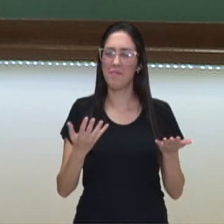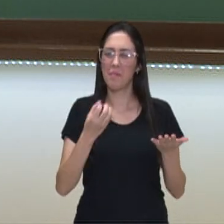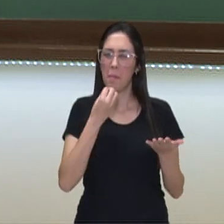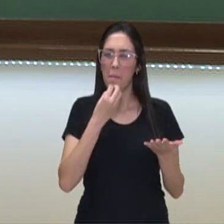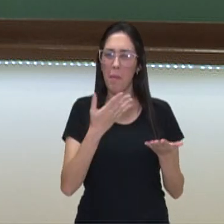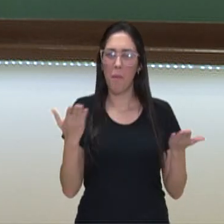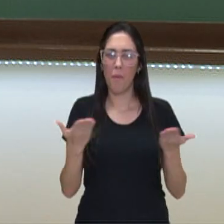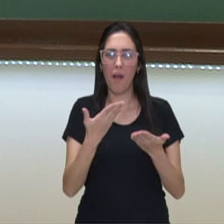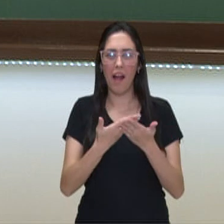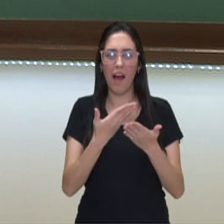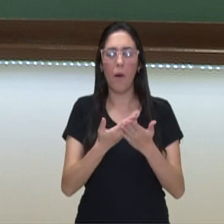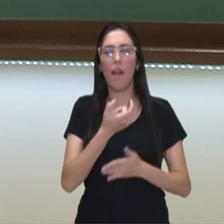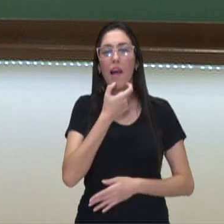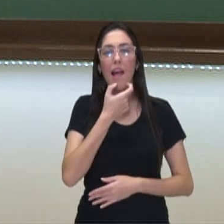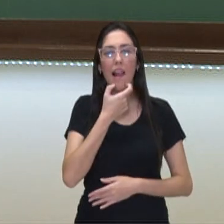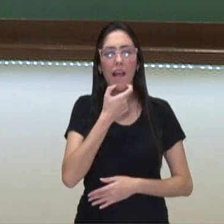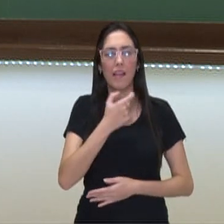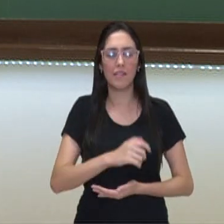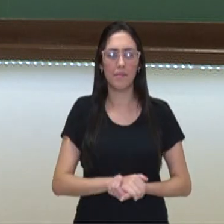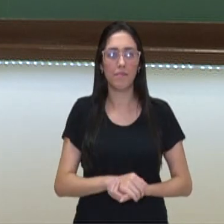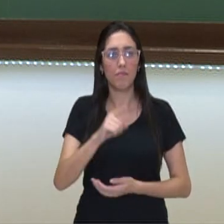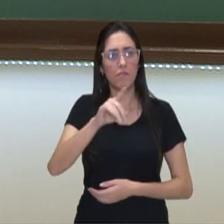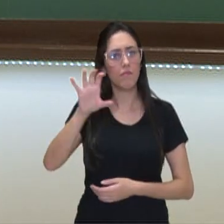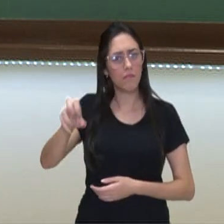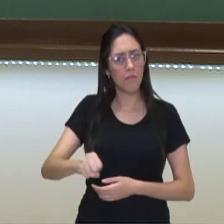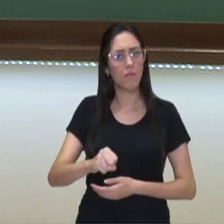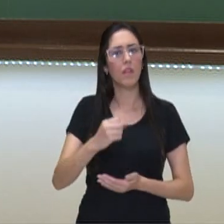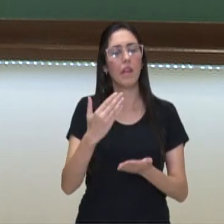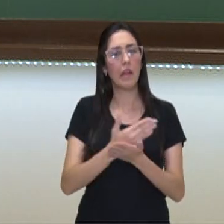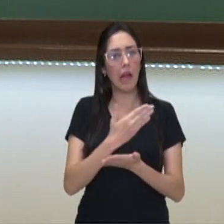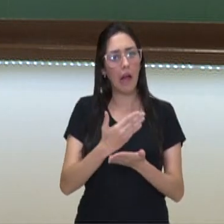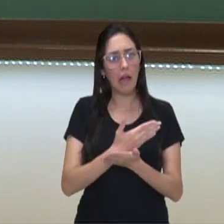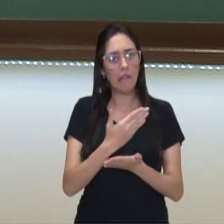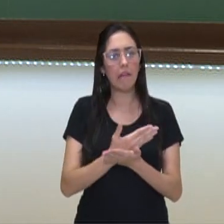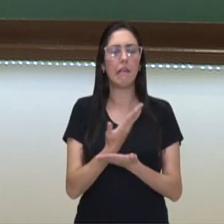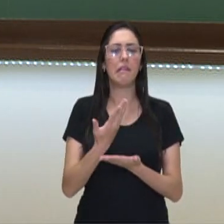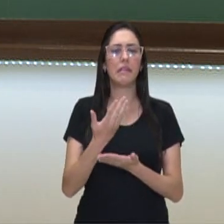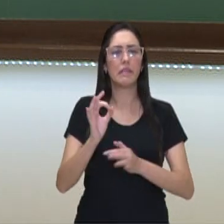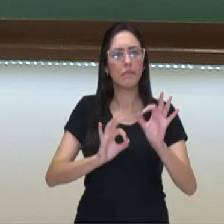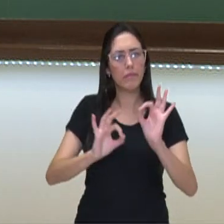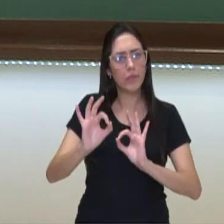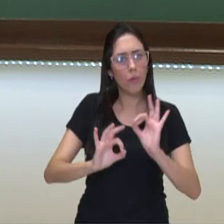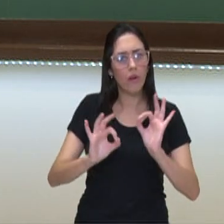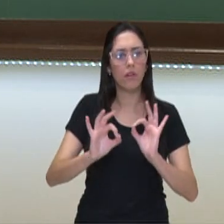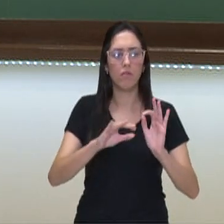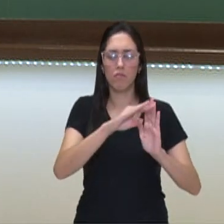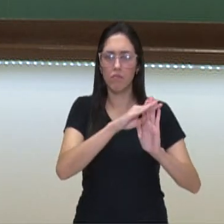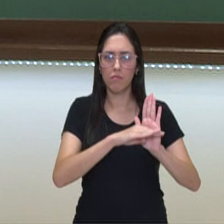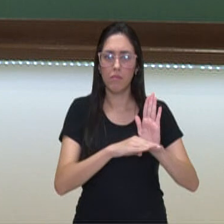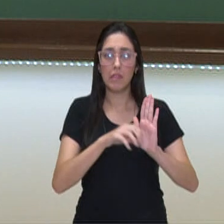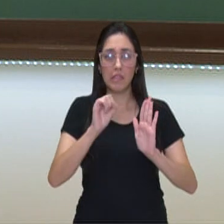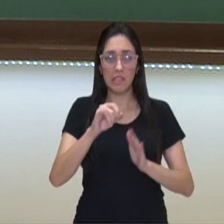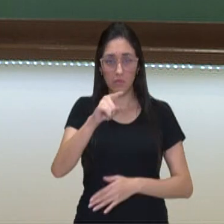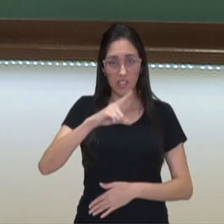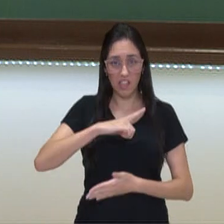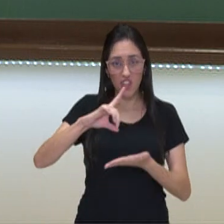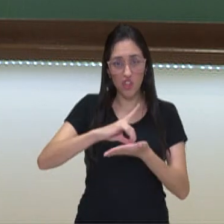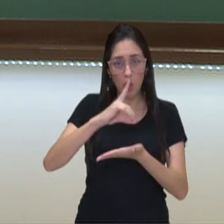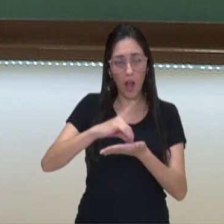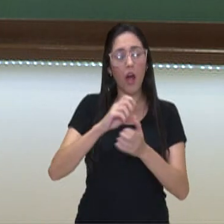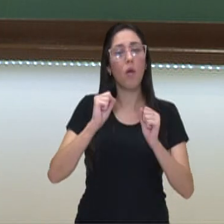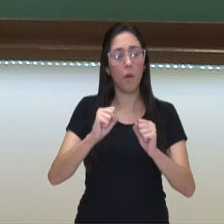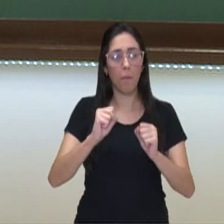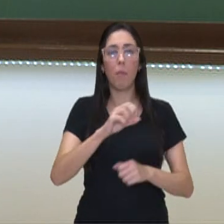nossa aula de inglês. Pegue aí seu material, organize seu caderno. Se tiver um dicionário aí, pode pegar também, que de repente